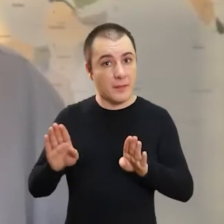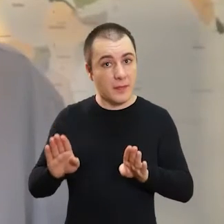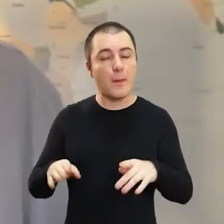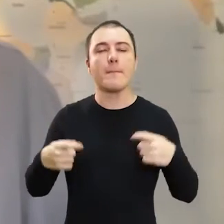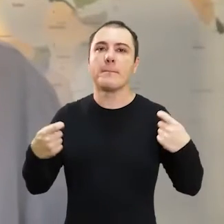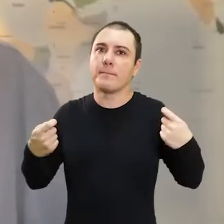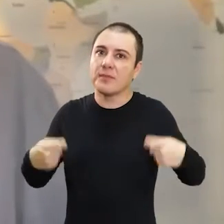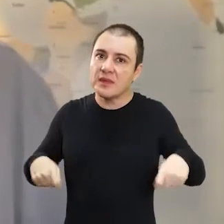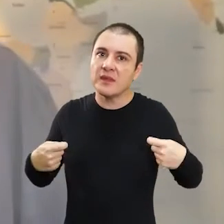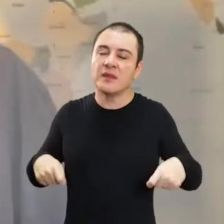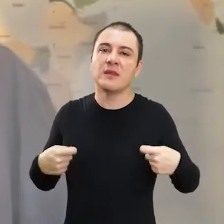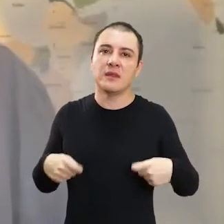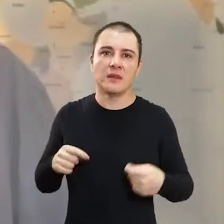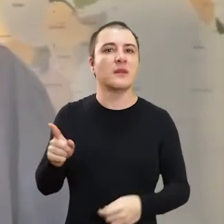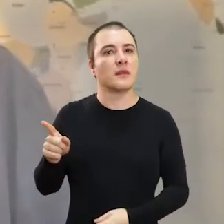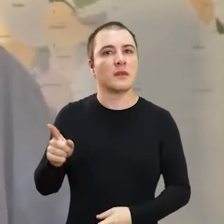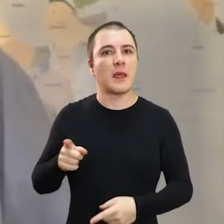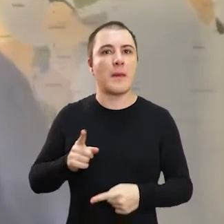necessariamente,